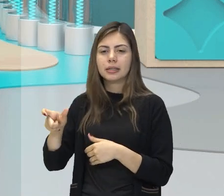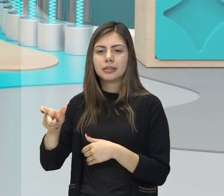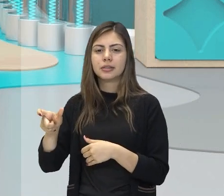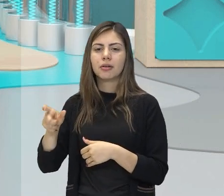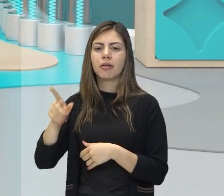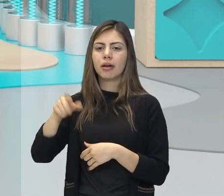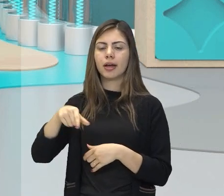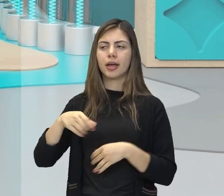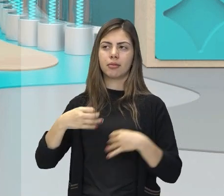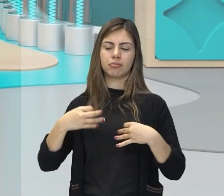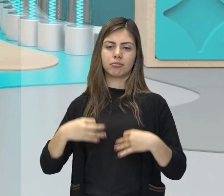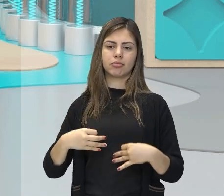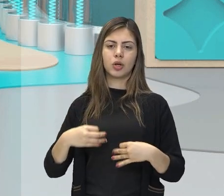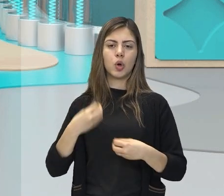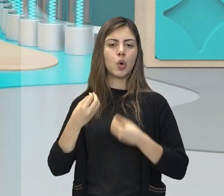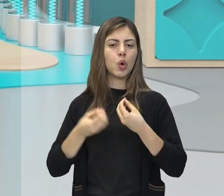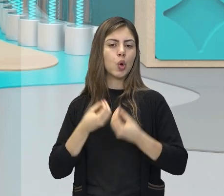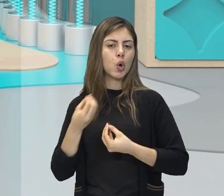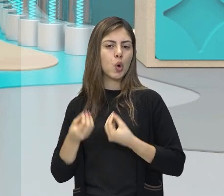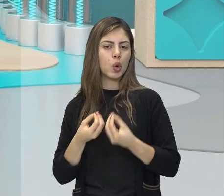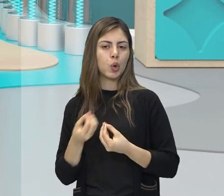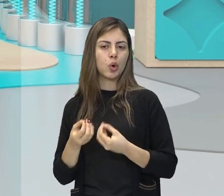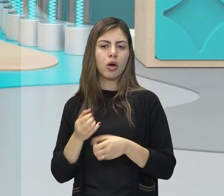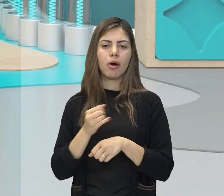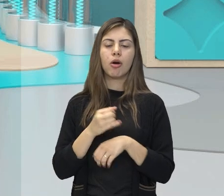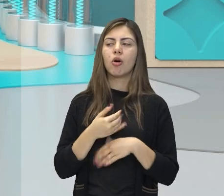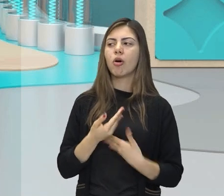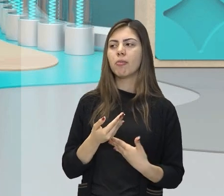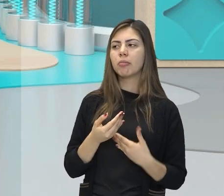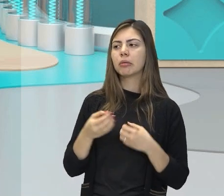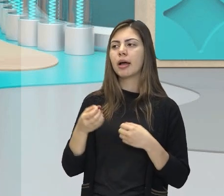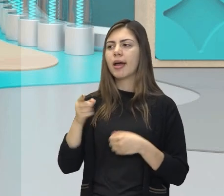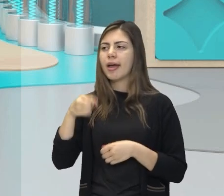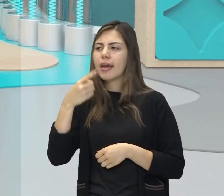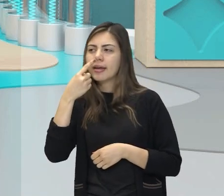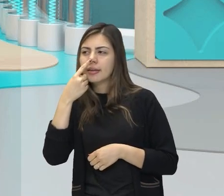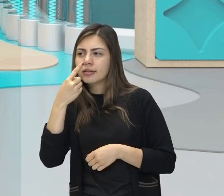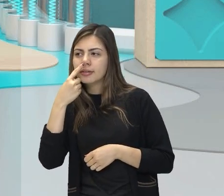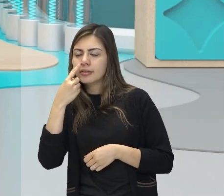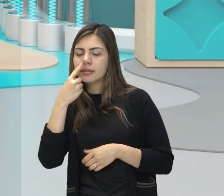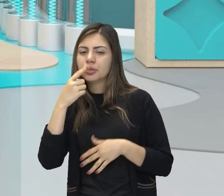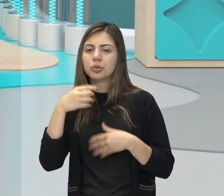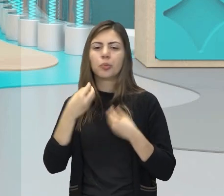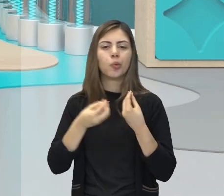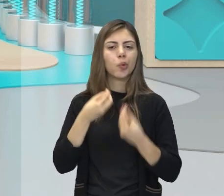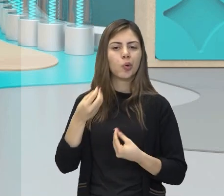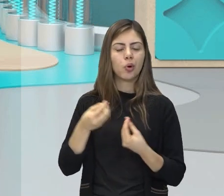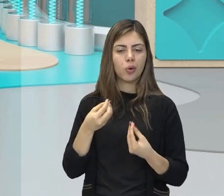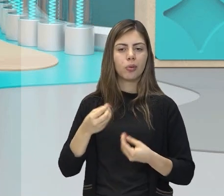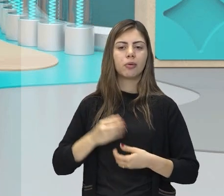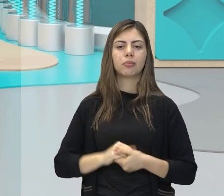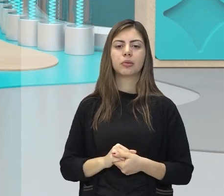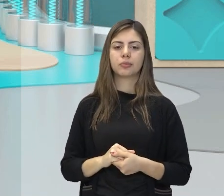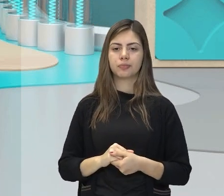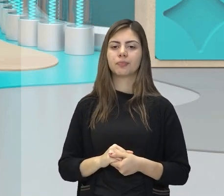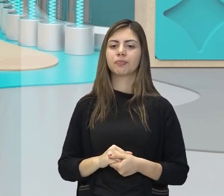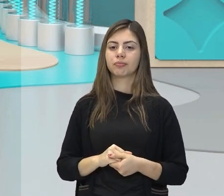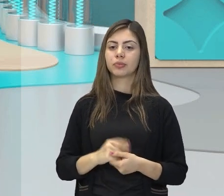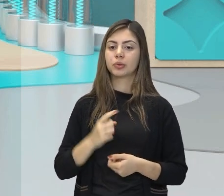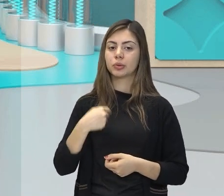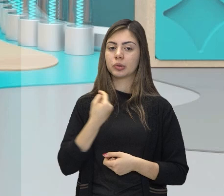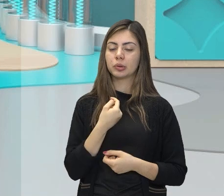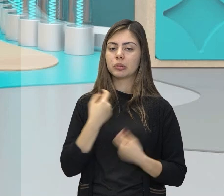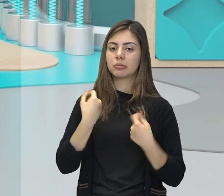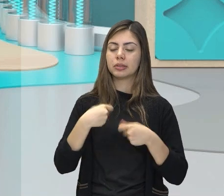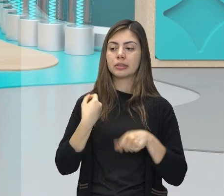mais cerimonioso, ou é um tratamento de mais proximidade, é alguém mais próximo, então não preciso de tanta cerimônia